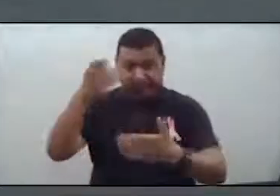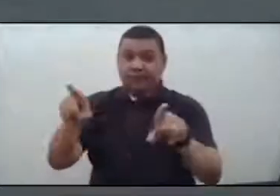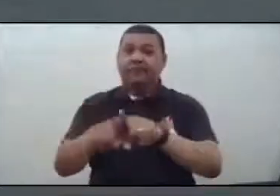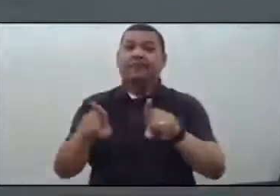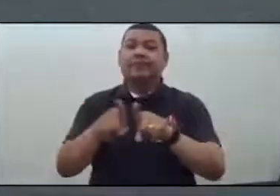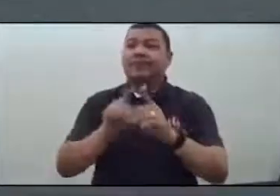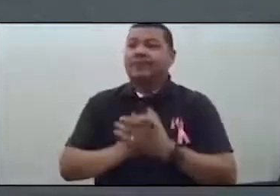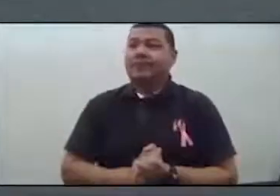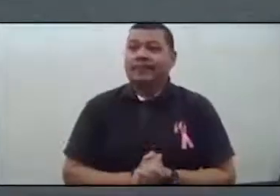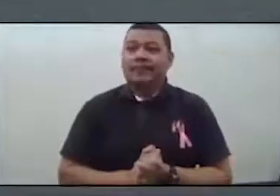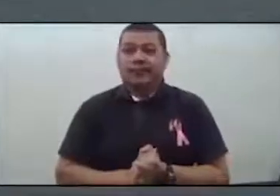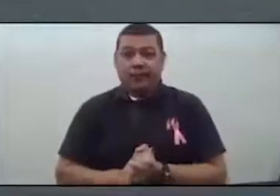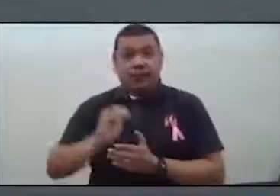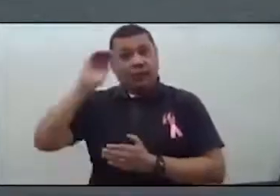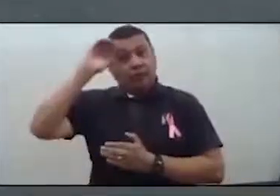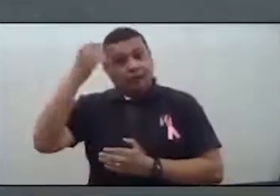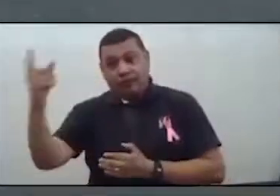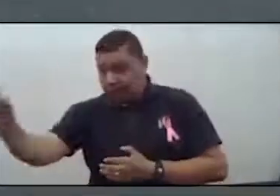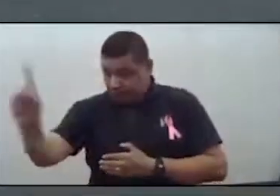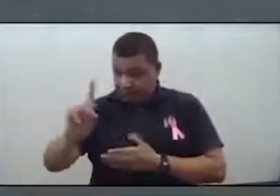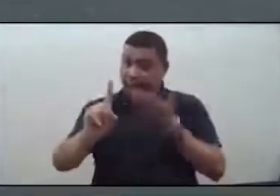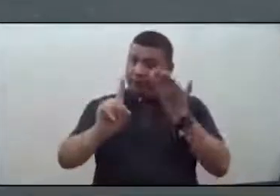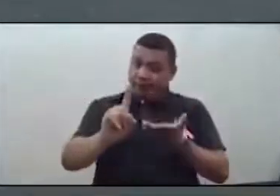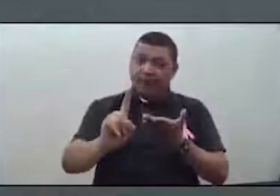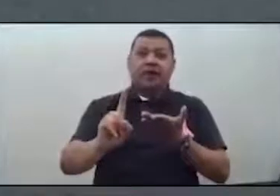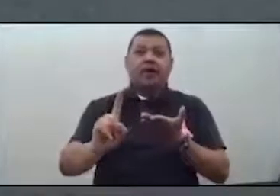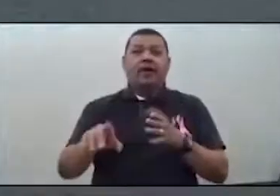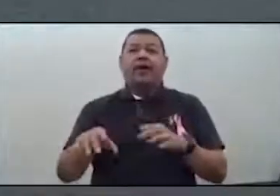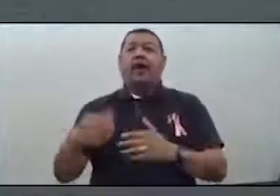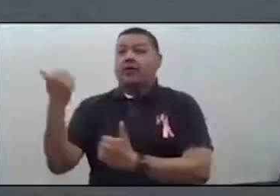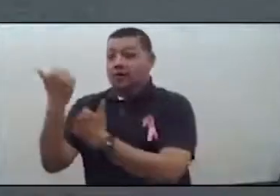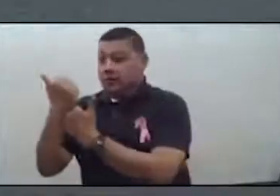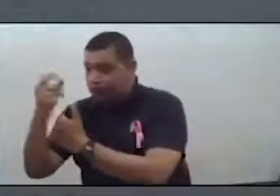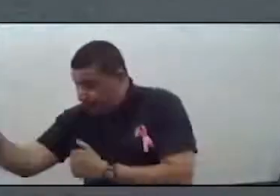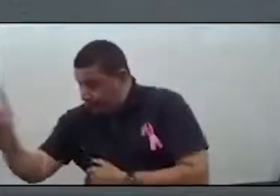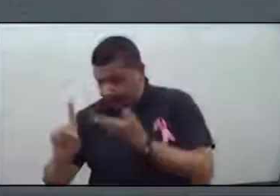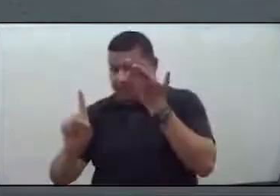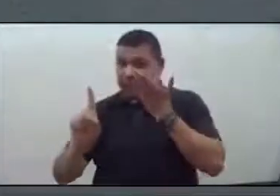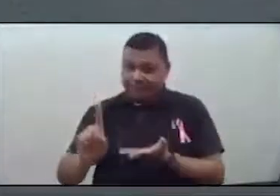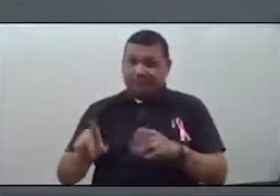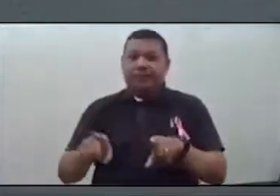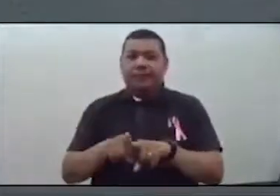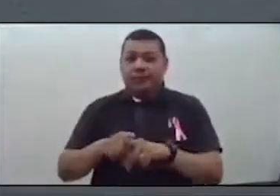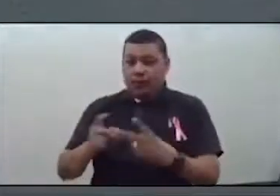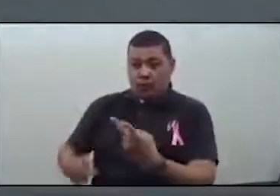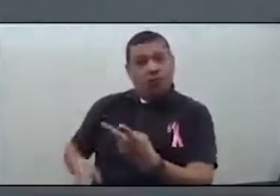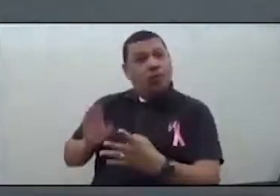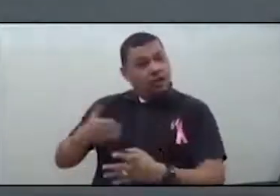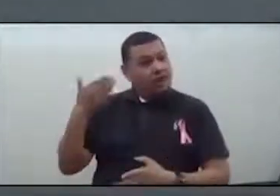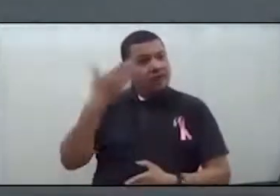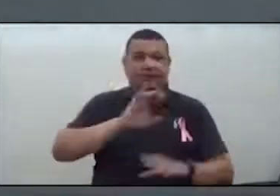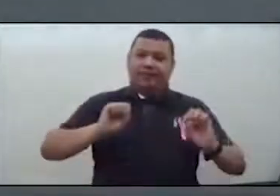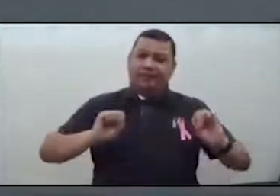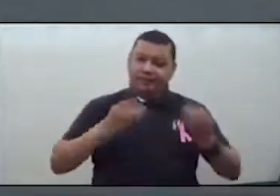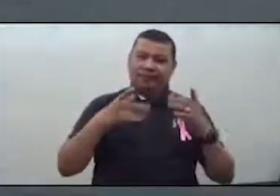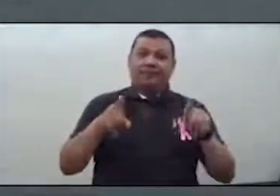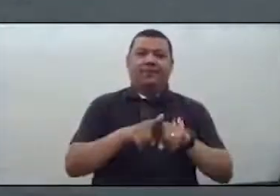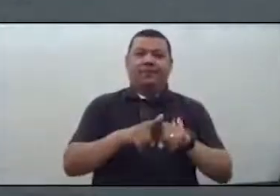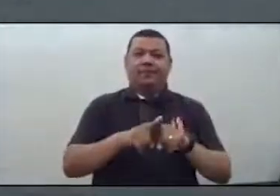presença lá do prefeito, do Fúria, do vice-prefeito, Cássio Góes, que estiveram lá também prestigiando o